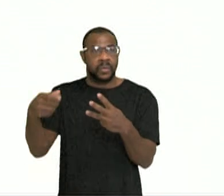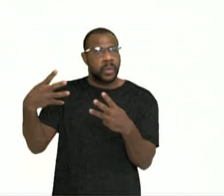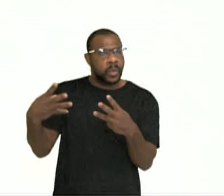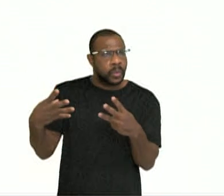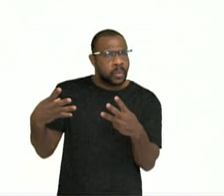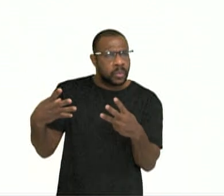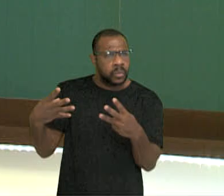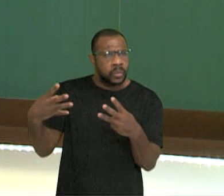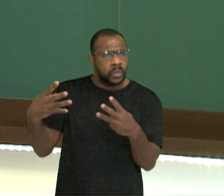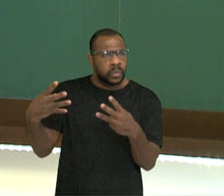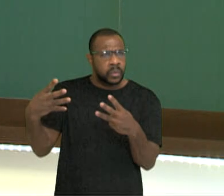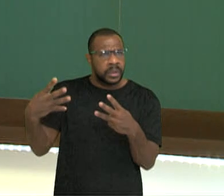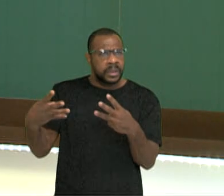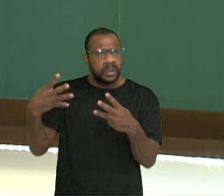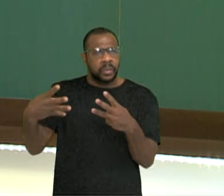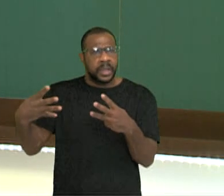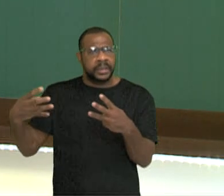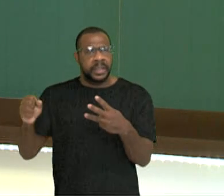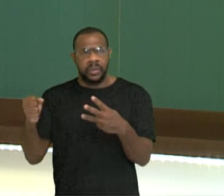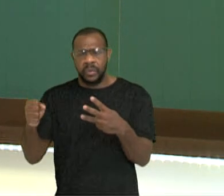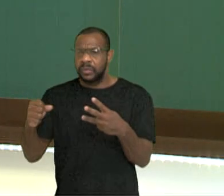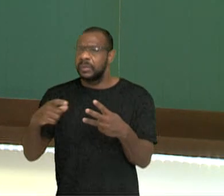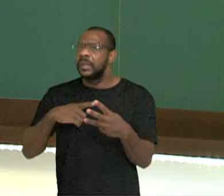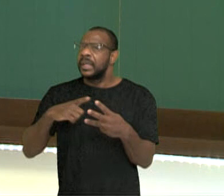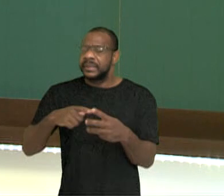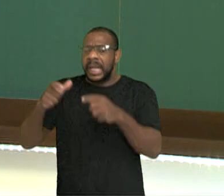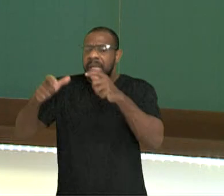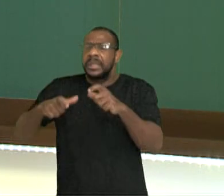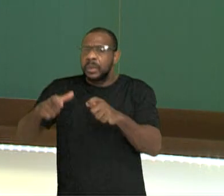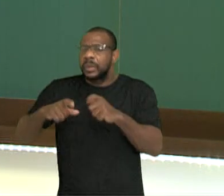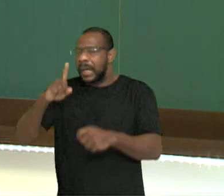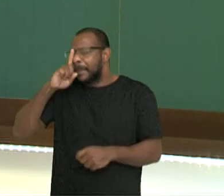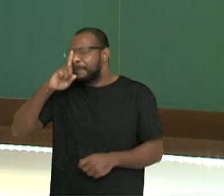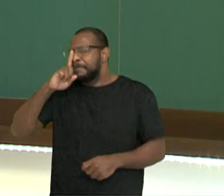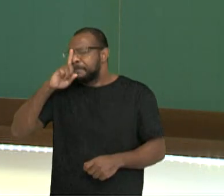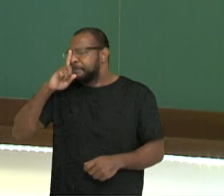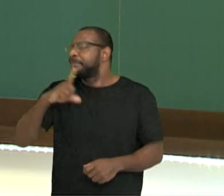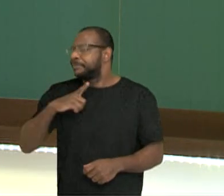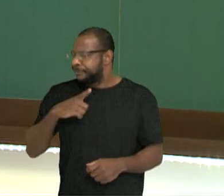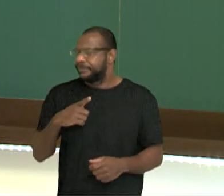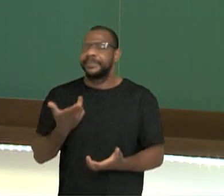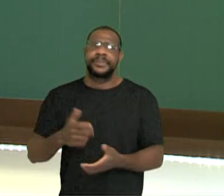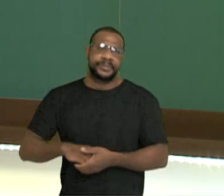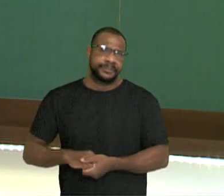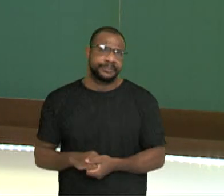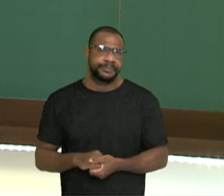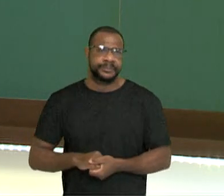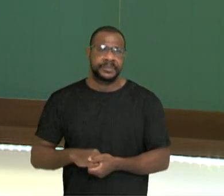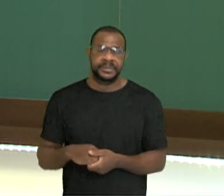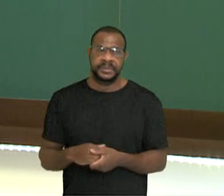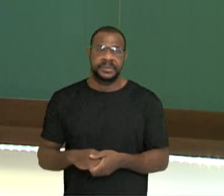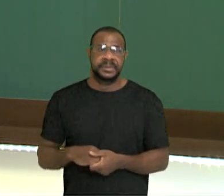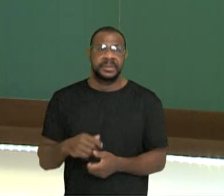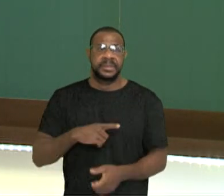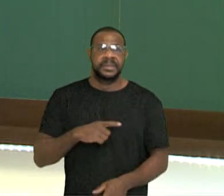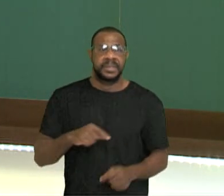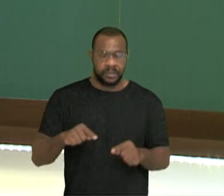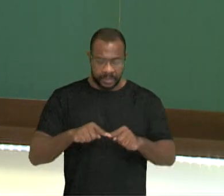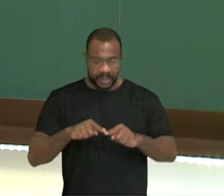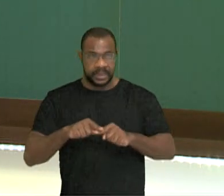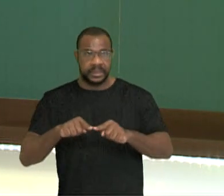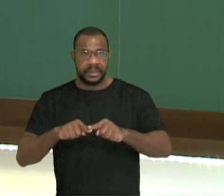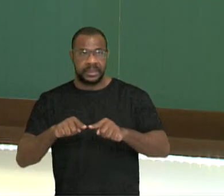Então, um risco um pouquinho menor, porém, né, ainda em risco, da mesma forma. E nós temos uma linha,